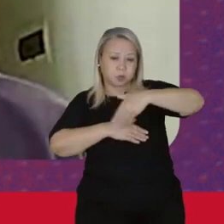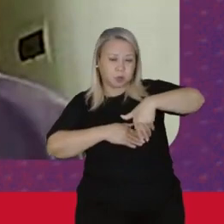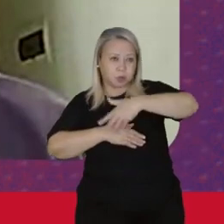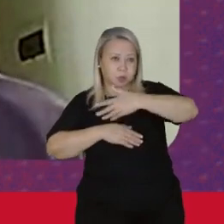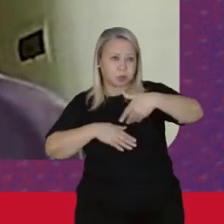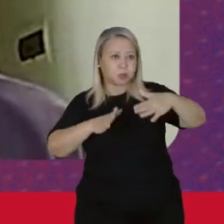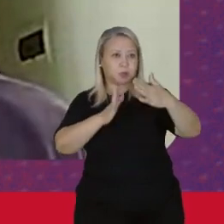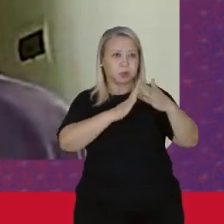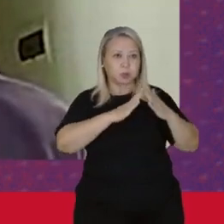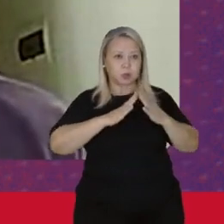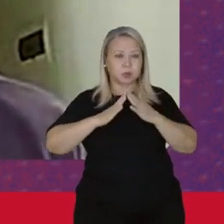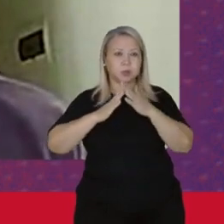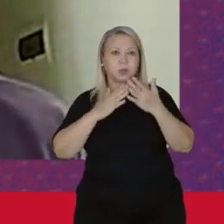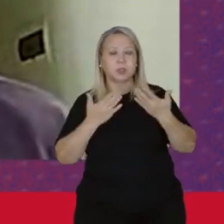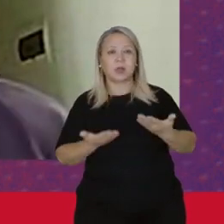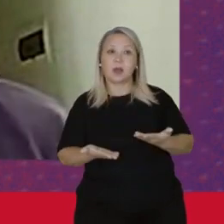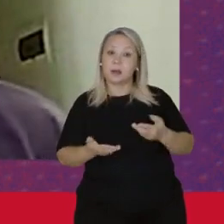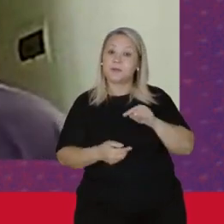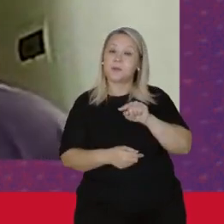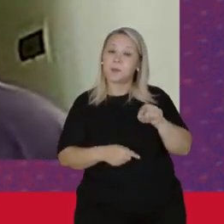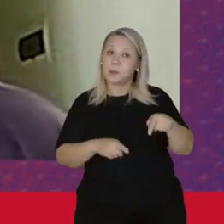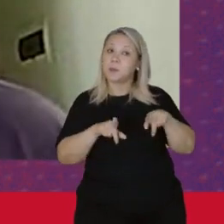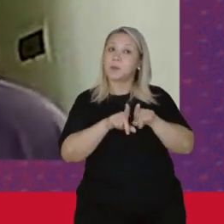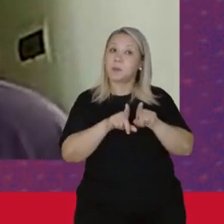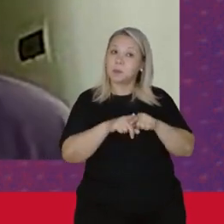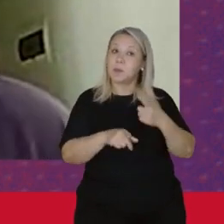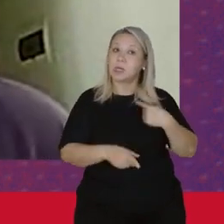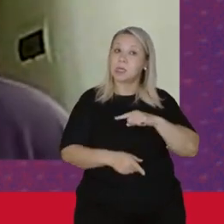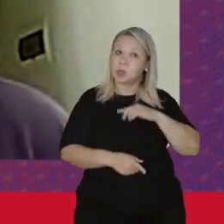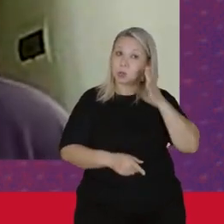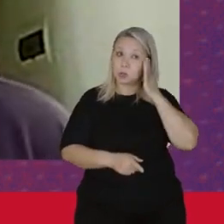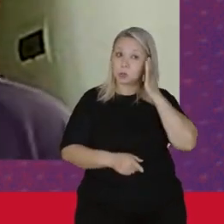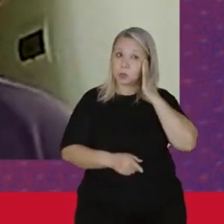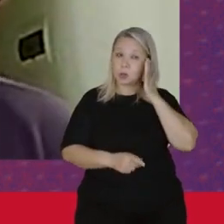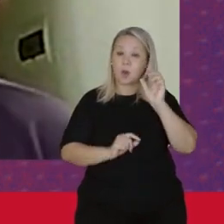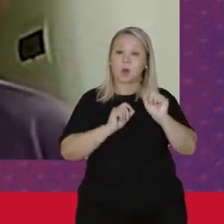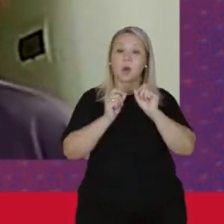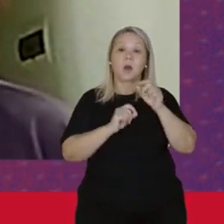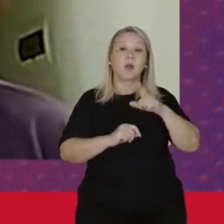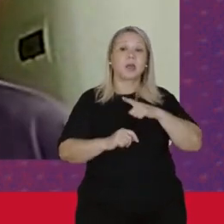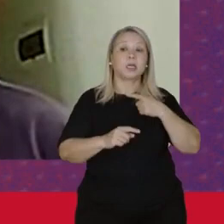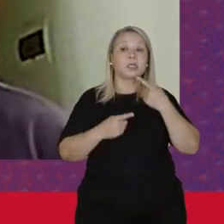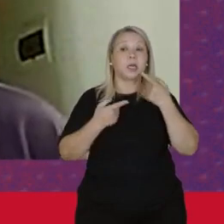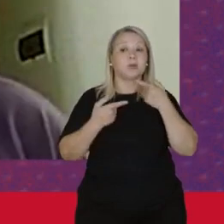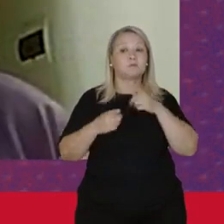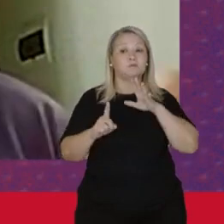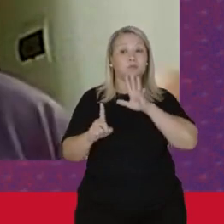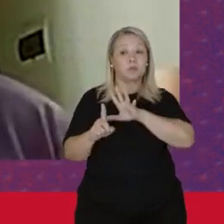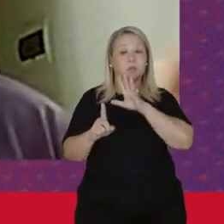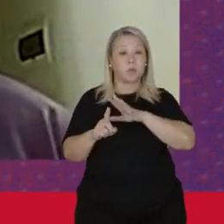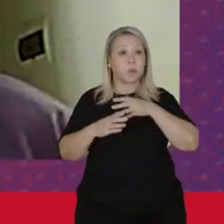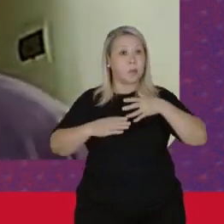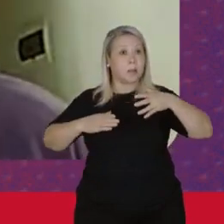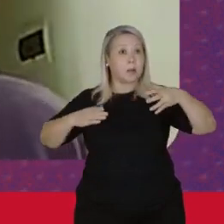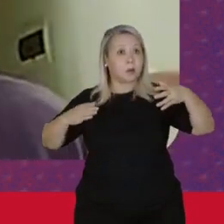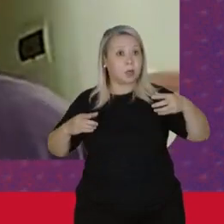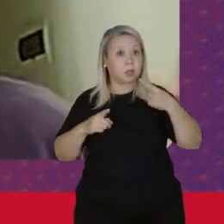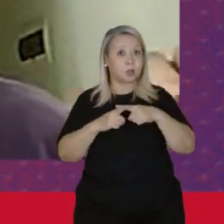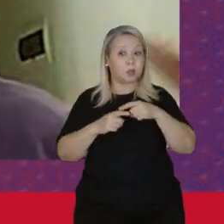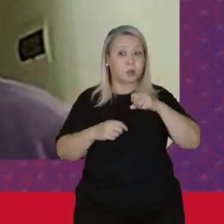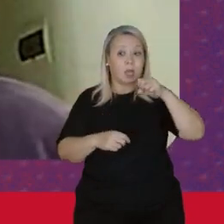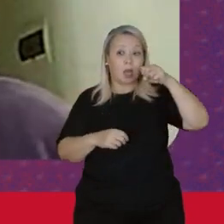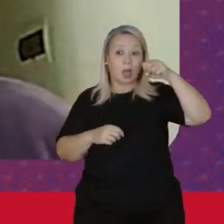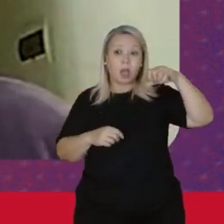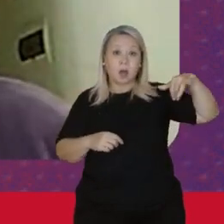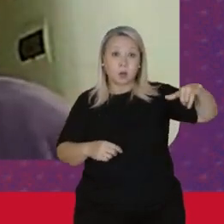casas, e isso também a gente sabe que tem um impacto grande, né, porque a pulverização